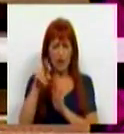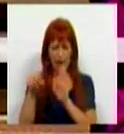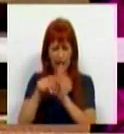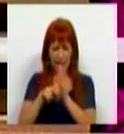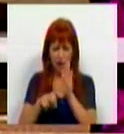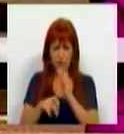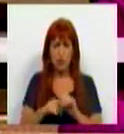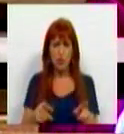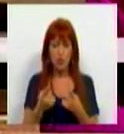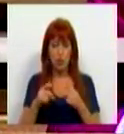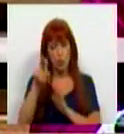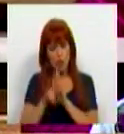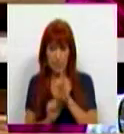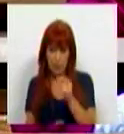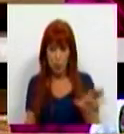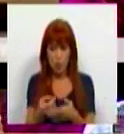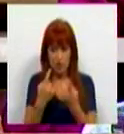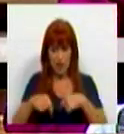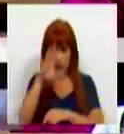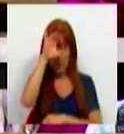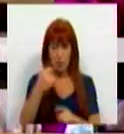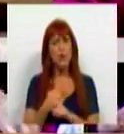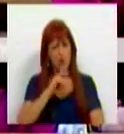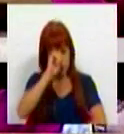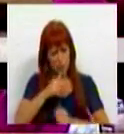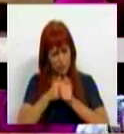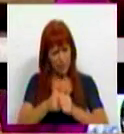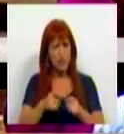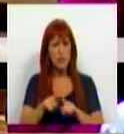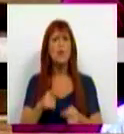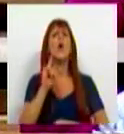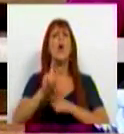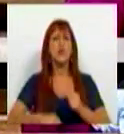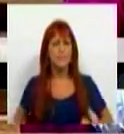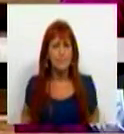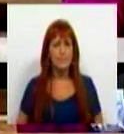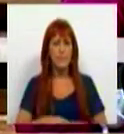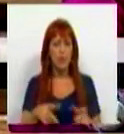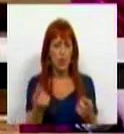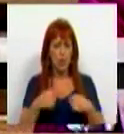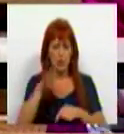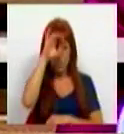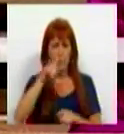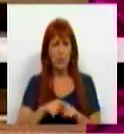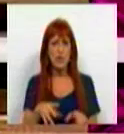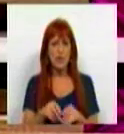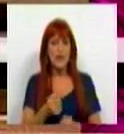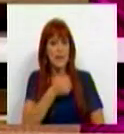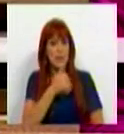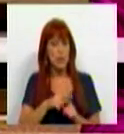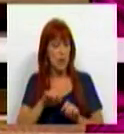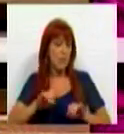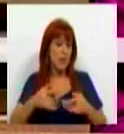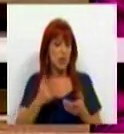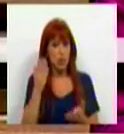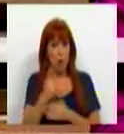no regimento do Conselho de Ministros que temos vindo a respeitar, nomeadamente as seguintes. O Conselho de Ministros tem natureza deliberativa, em